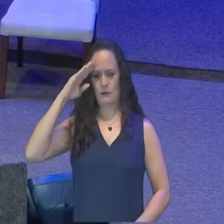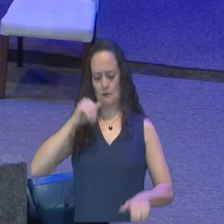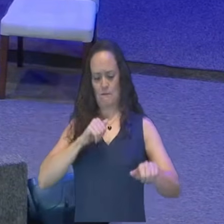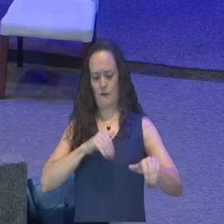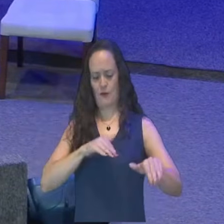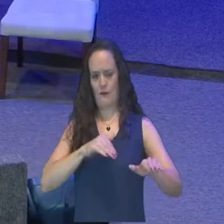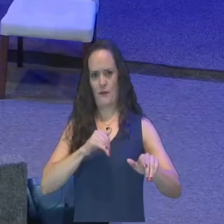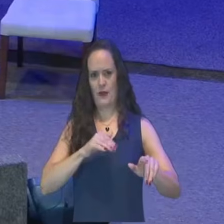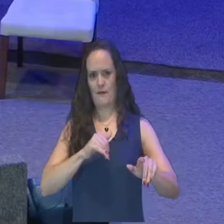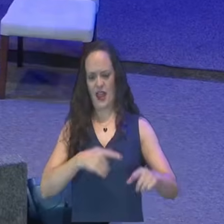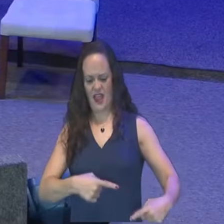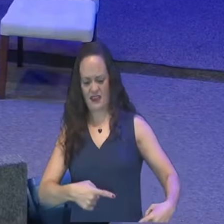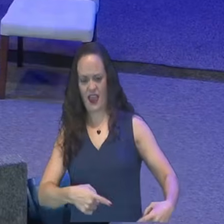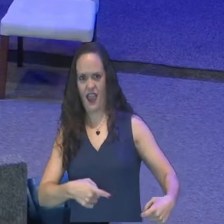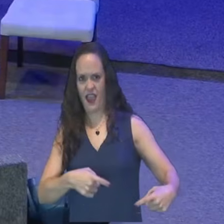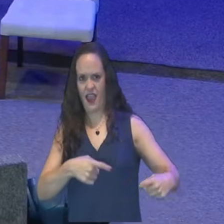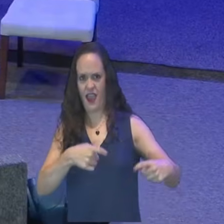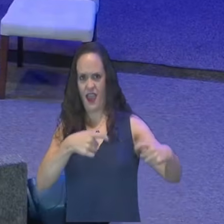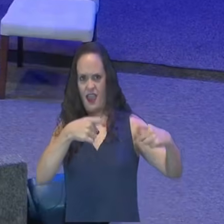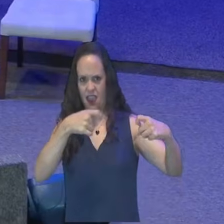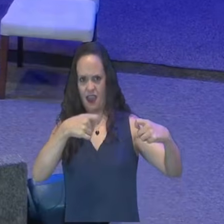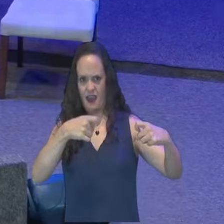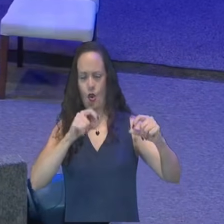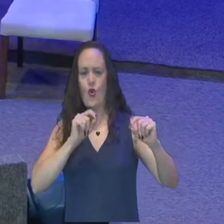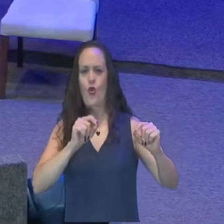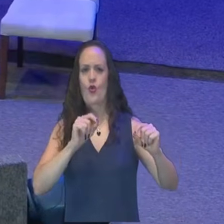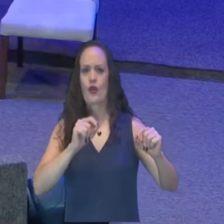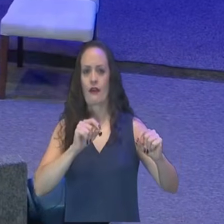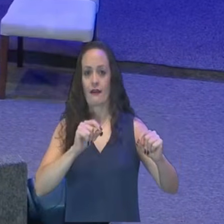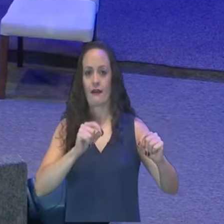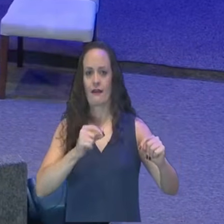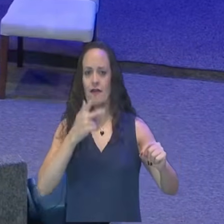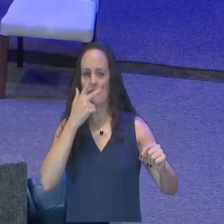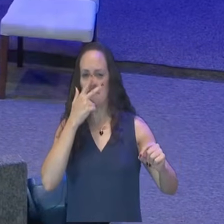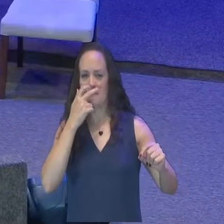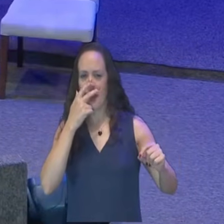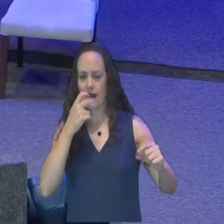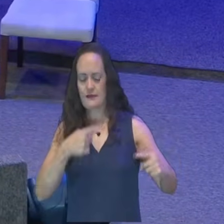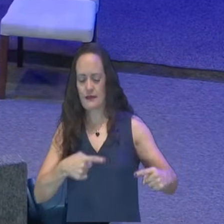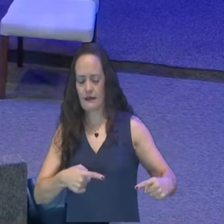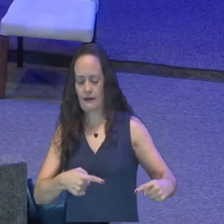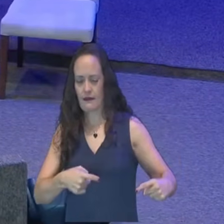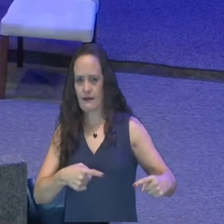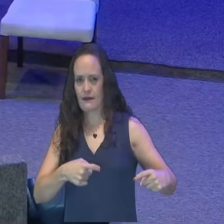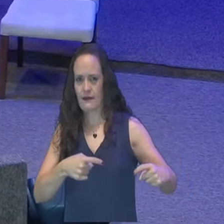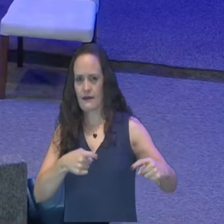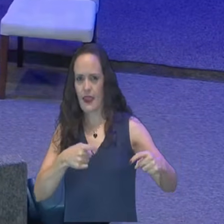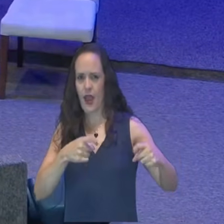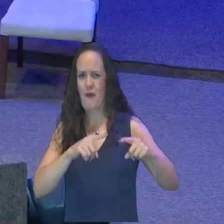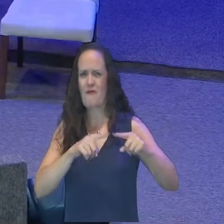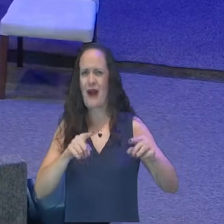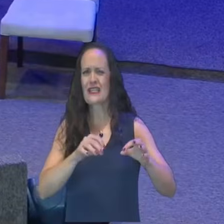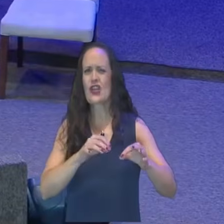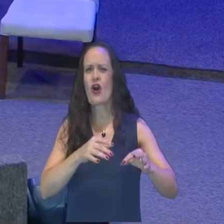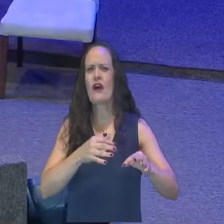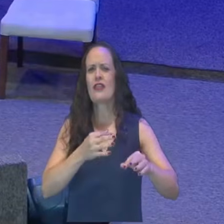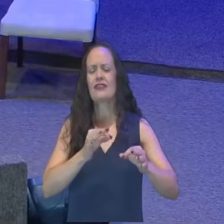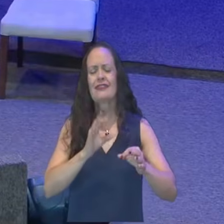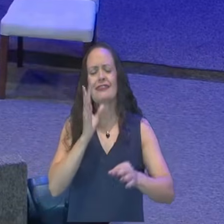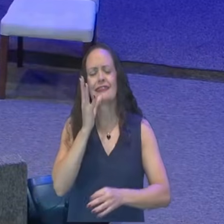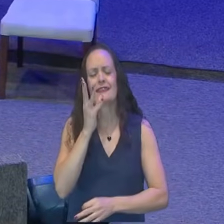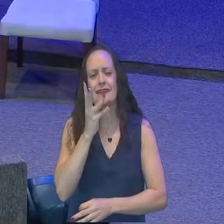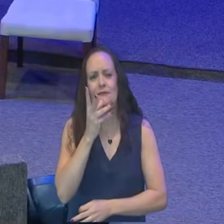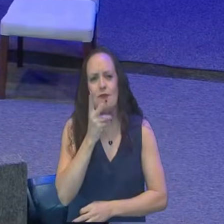ataque subversivo é um ataque sutil e prolongado, a fim de desestabilizar